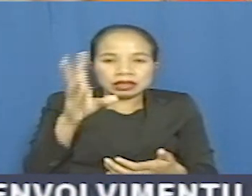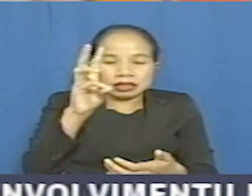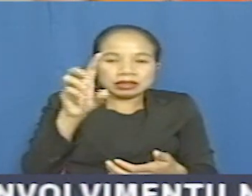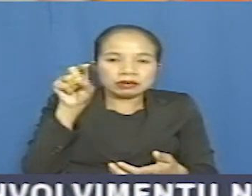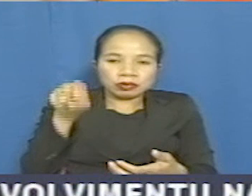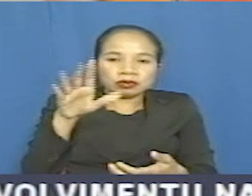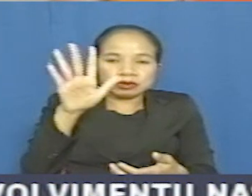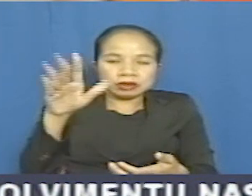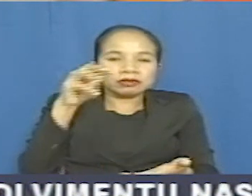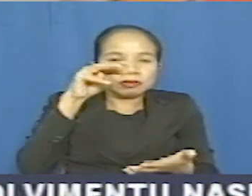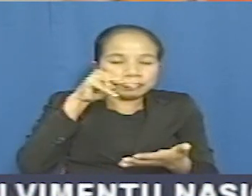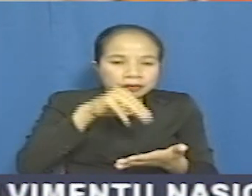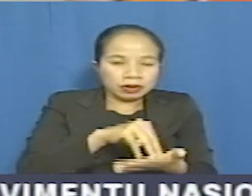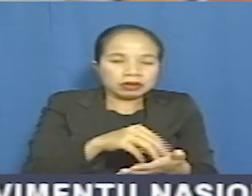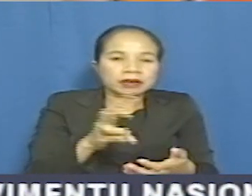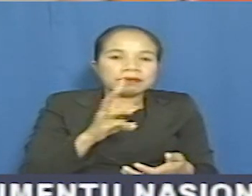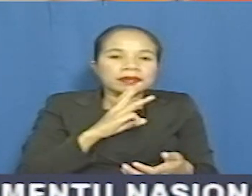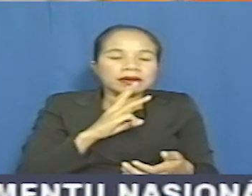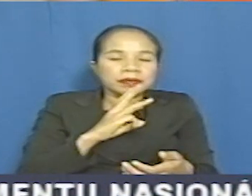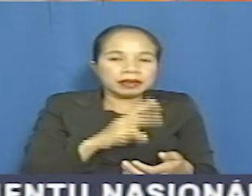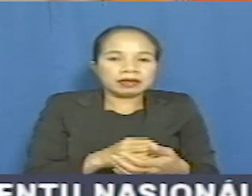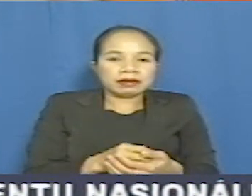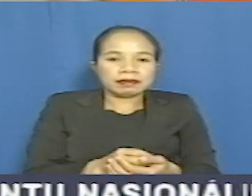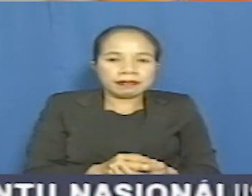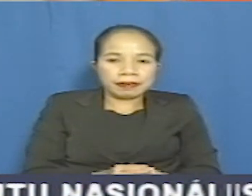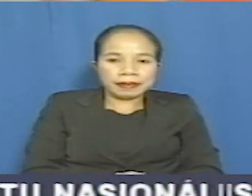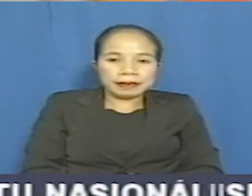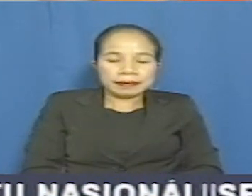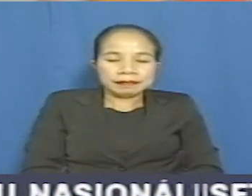36.5 milhões para B saneamento na drenagem.